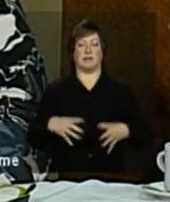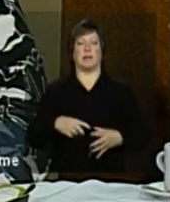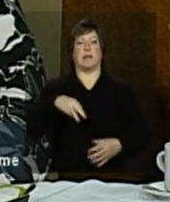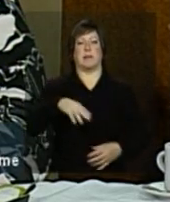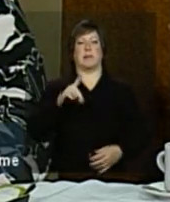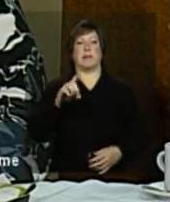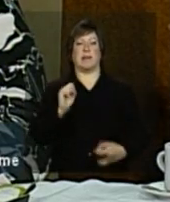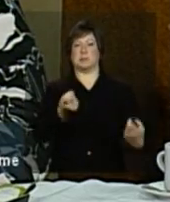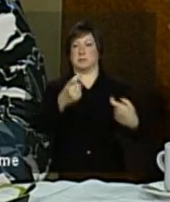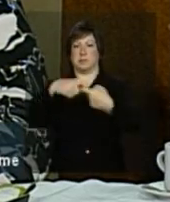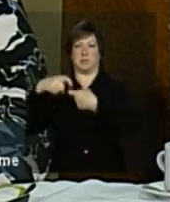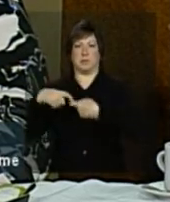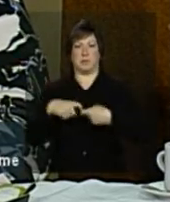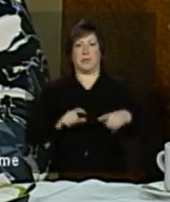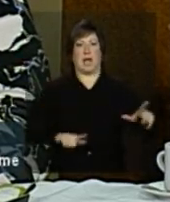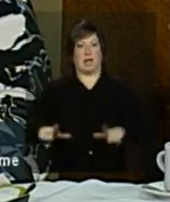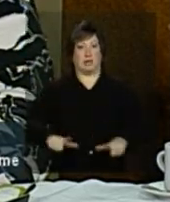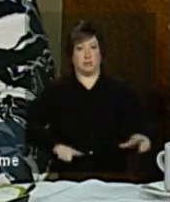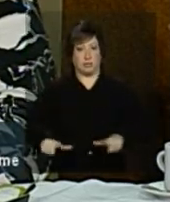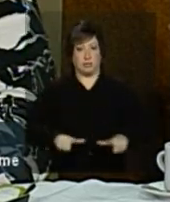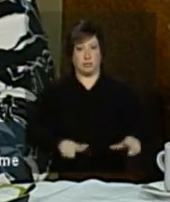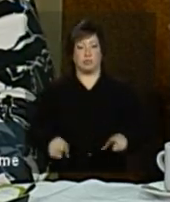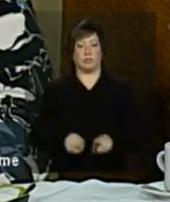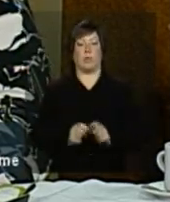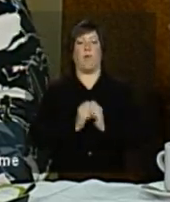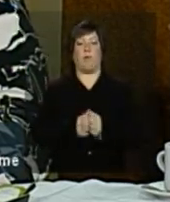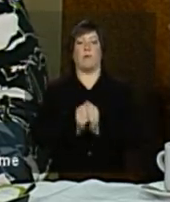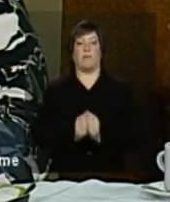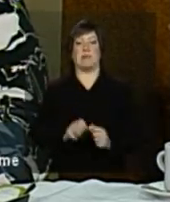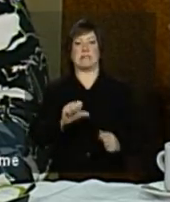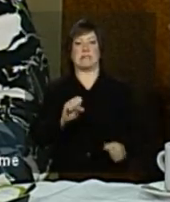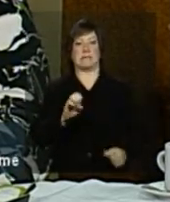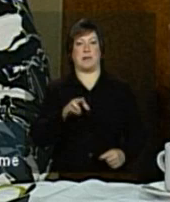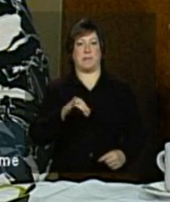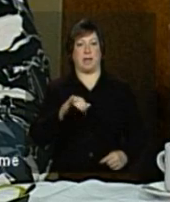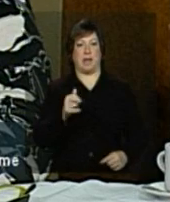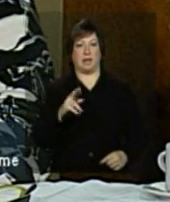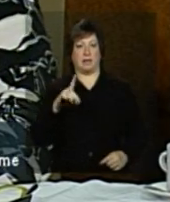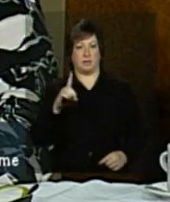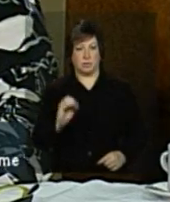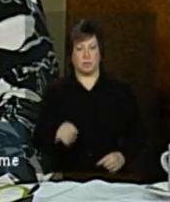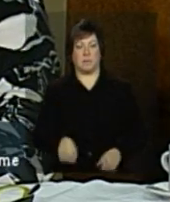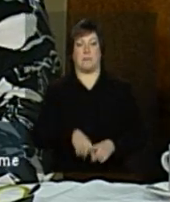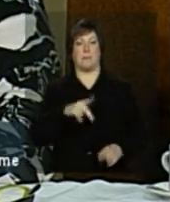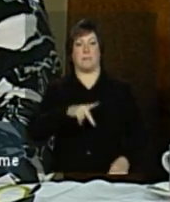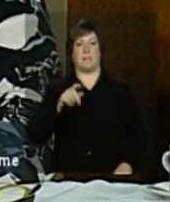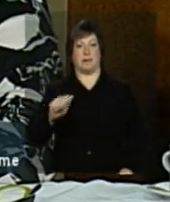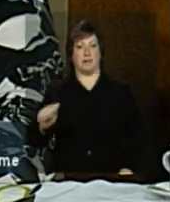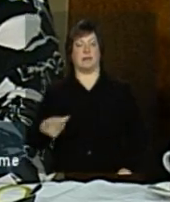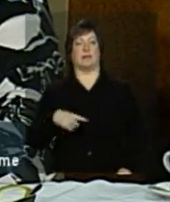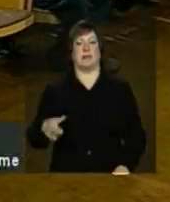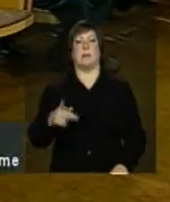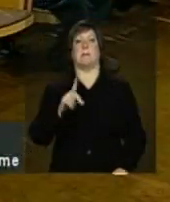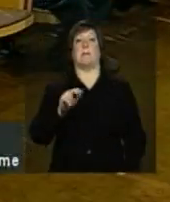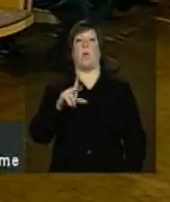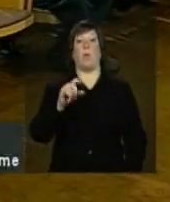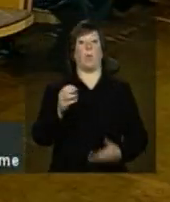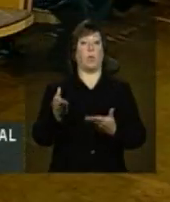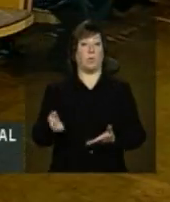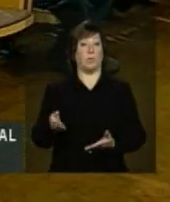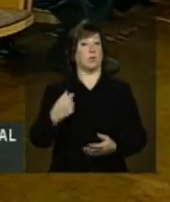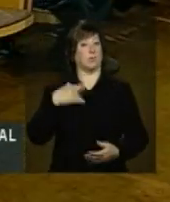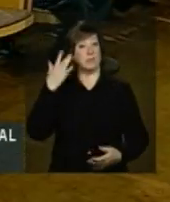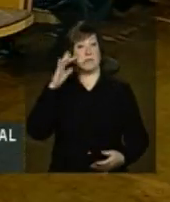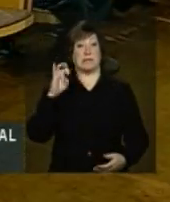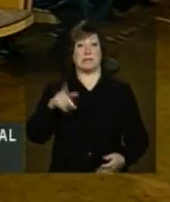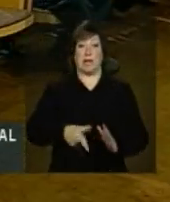nas ações de convivência com semiárido paa né tá aqui Paulo Guilherme não sei já tinha sido